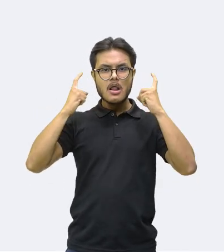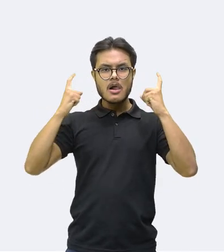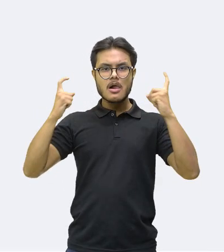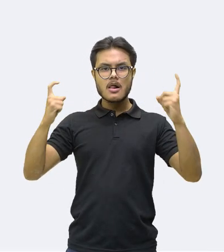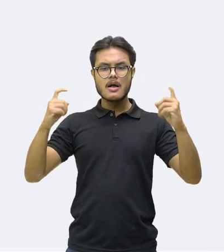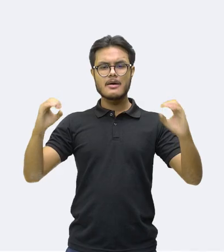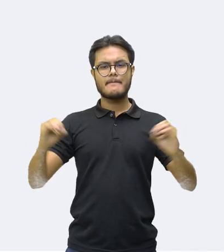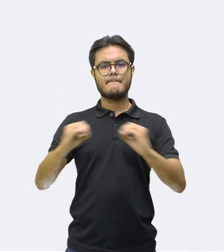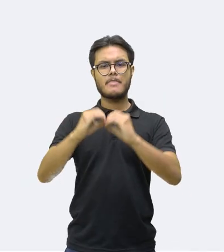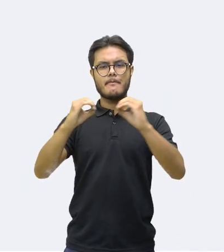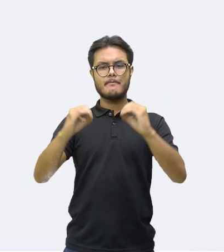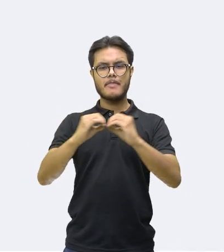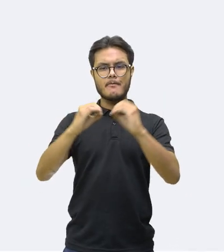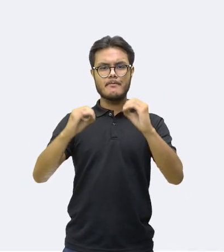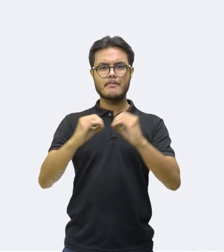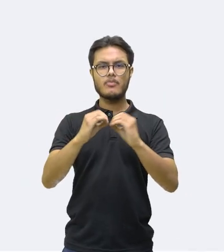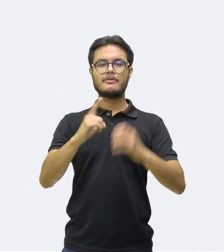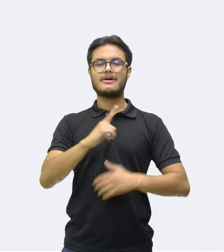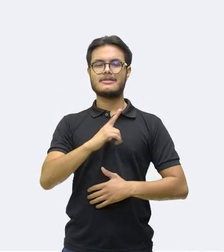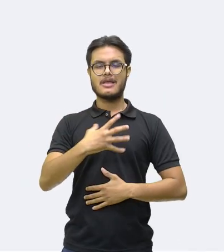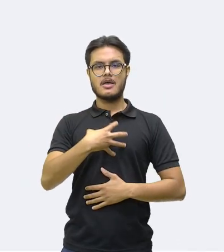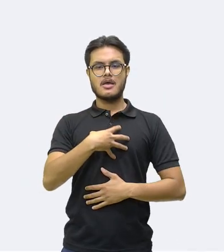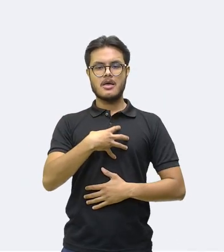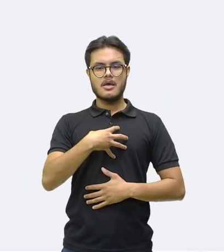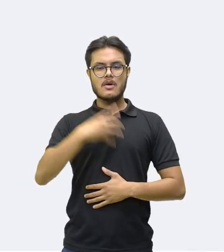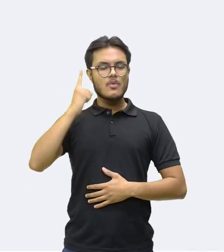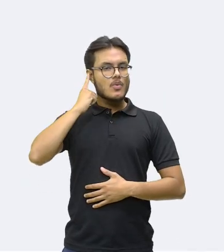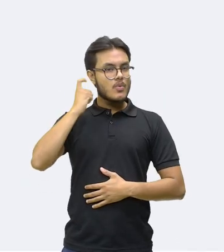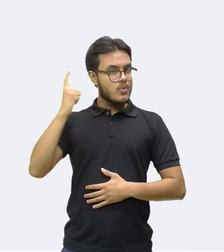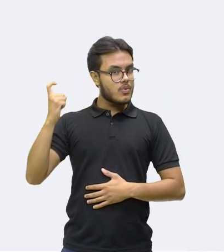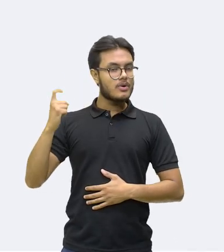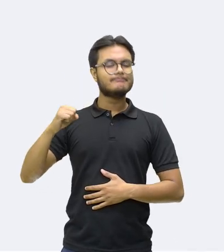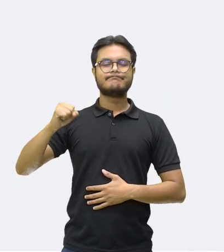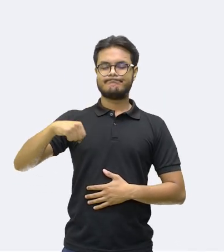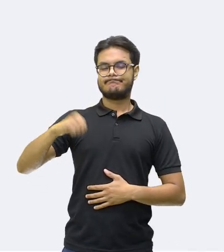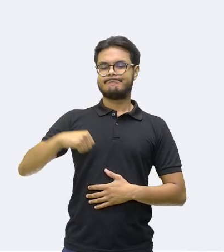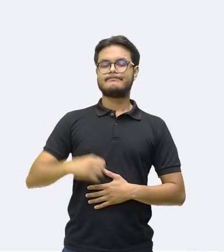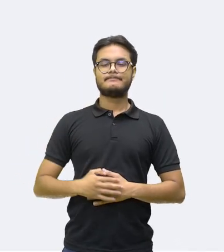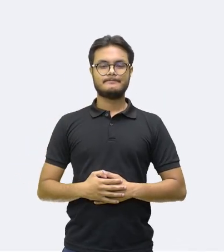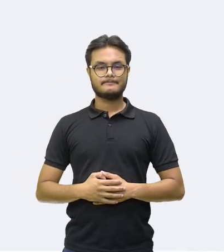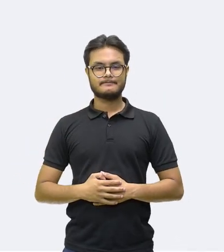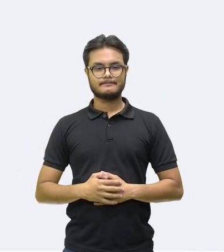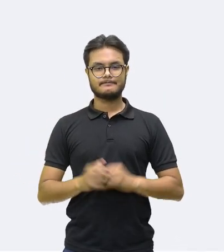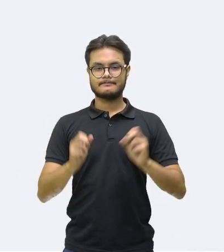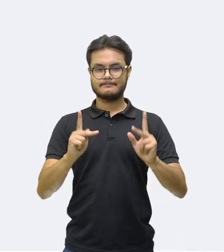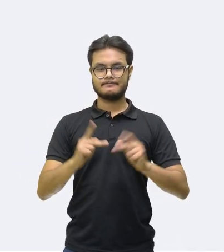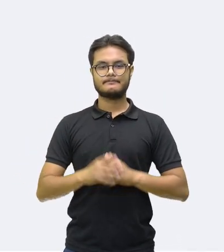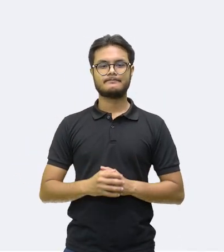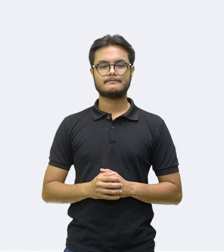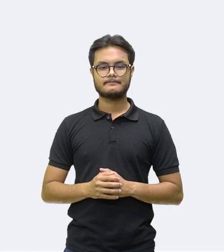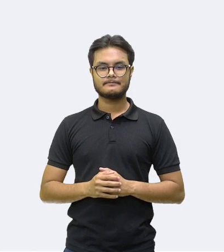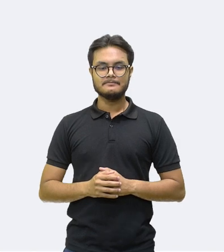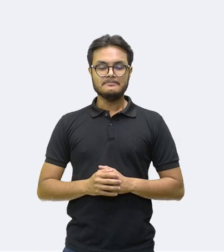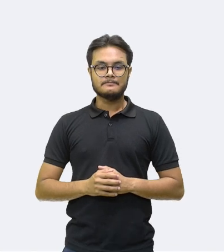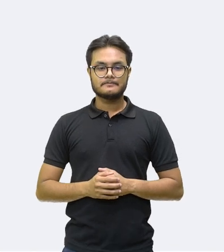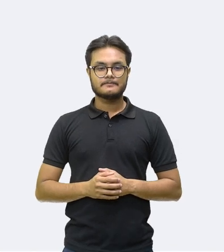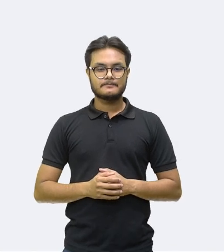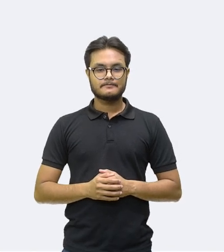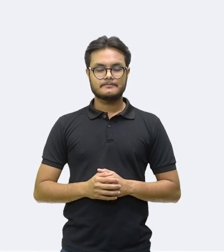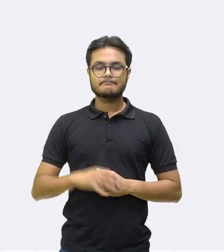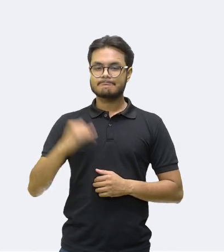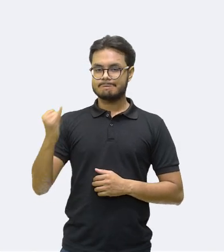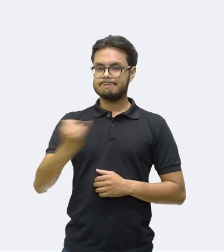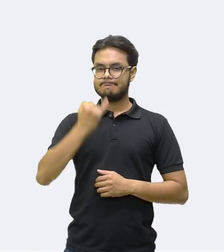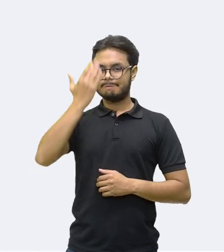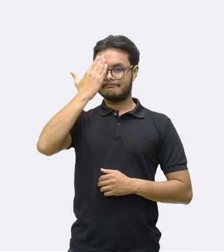com outras que estão paradas. Isso você vai ter na junção das ondas, pressão na separação, nesse caso, descompressão. Não esquece isso.